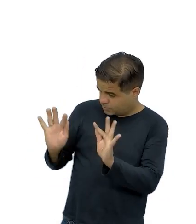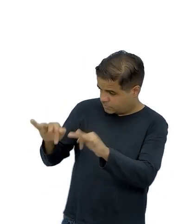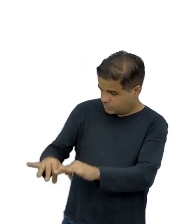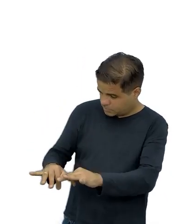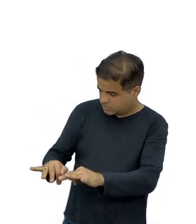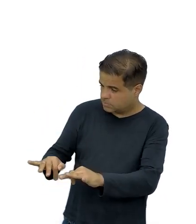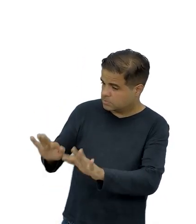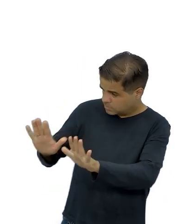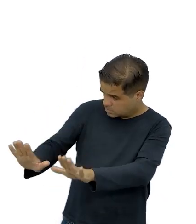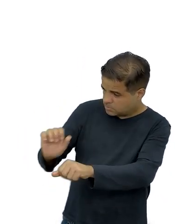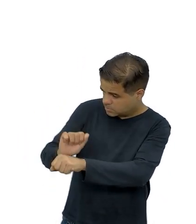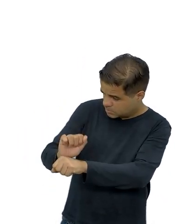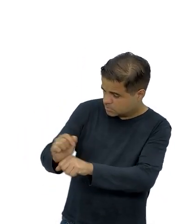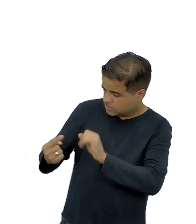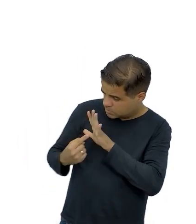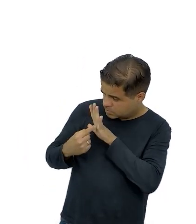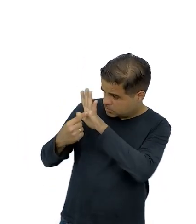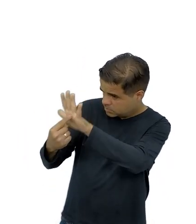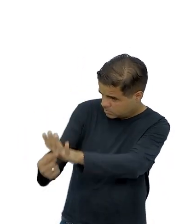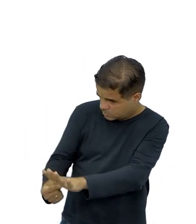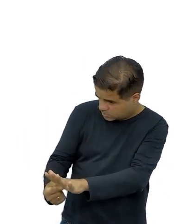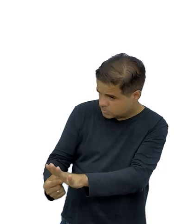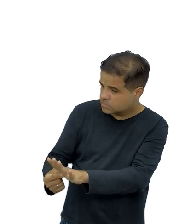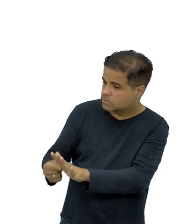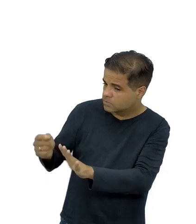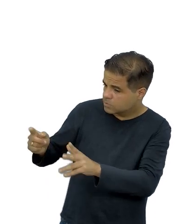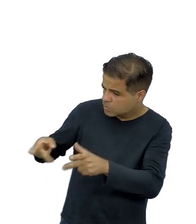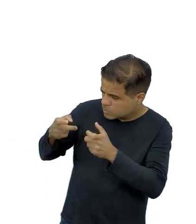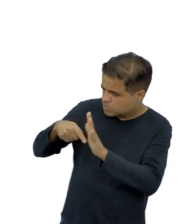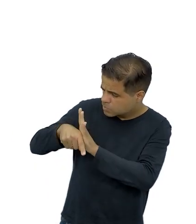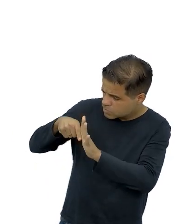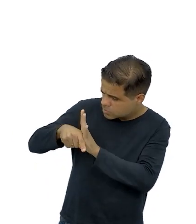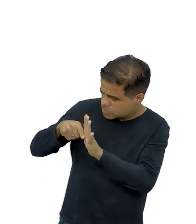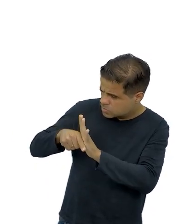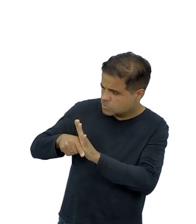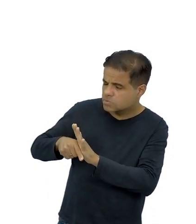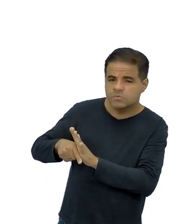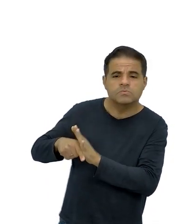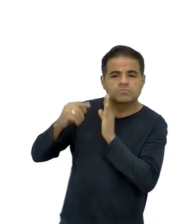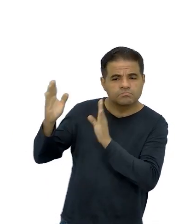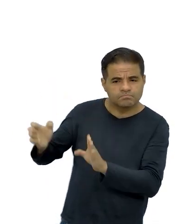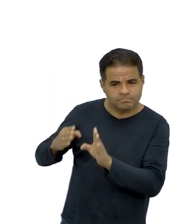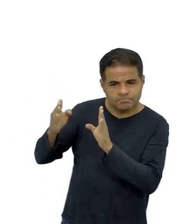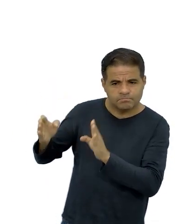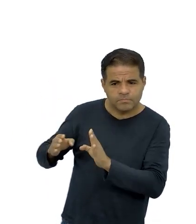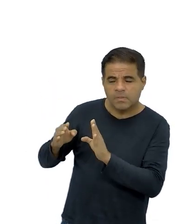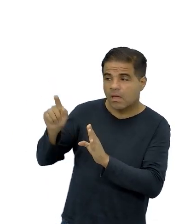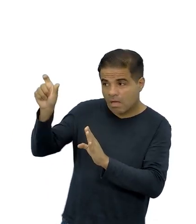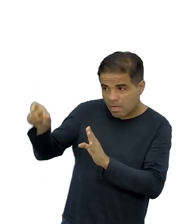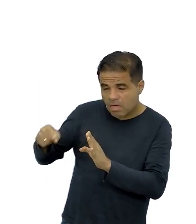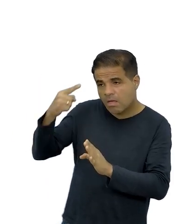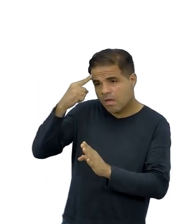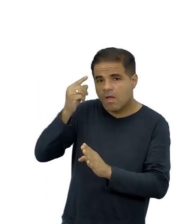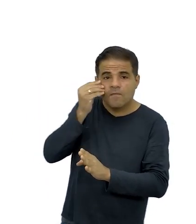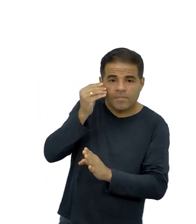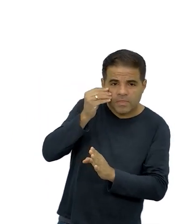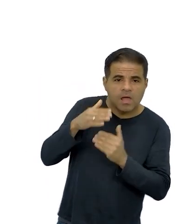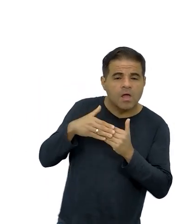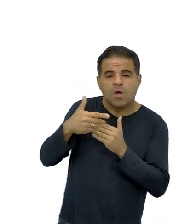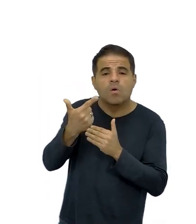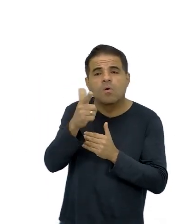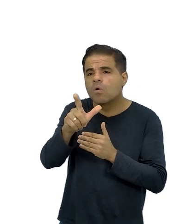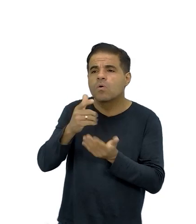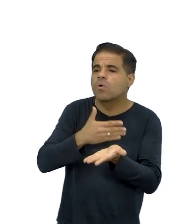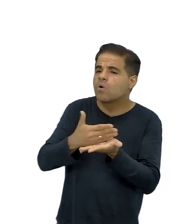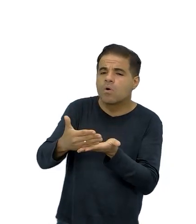e deixá-lo exposto para que consultem durante a produção. Deixar evidente a partir de